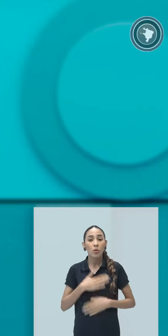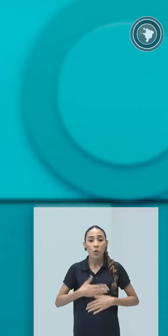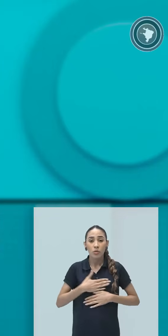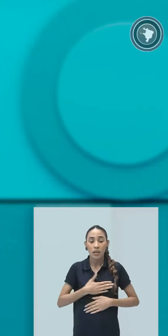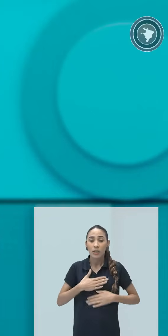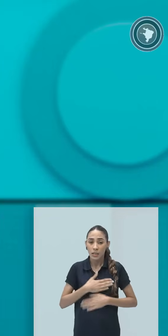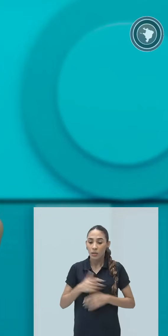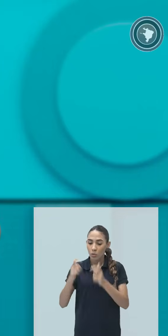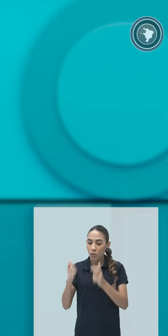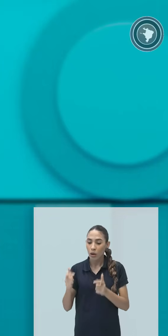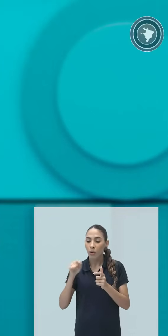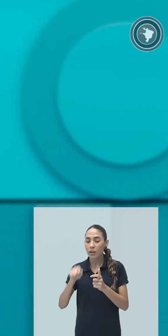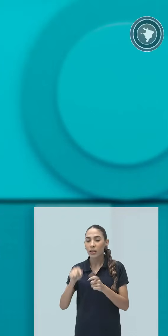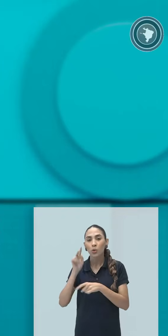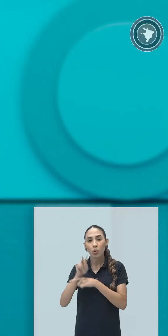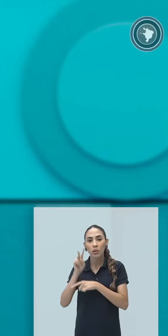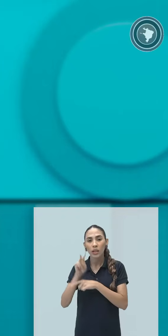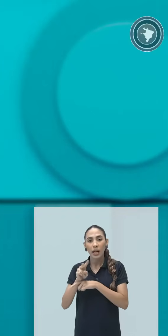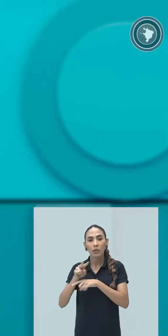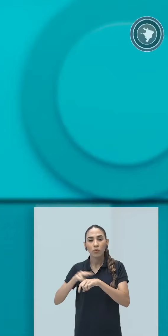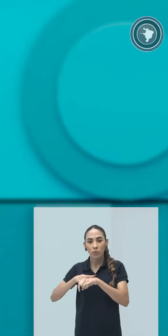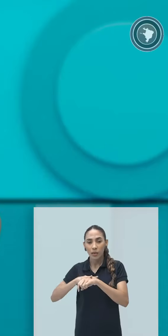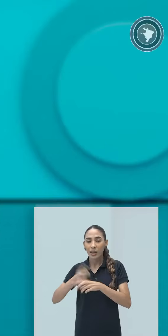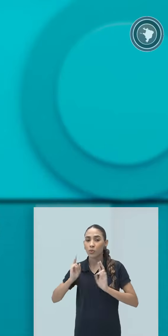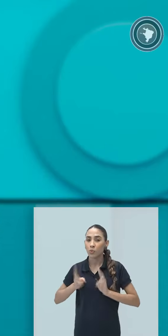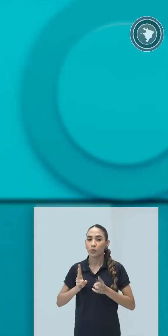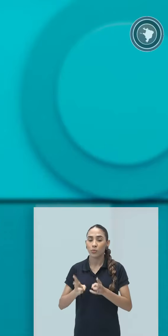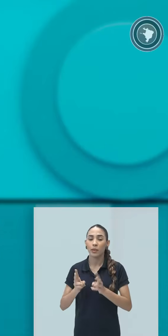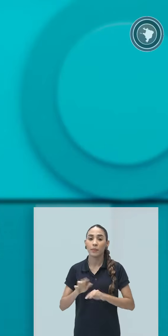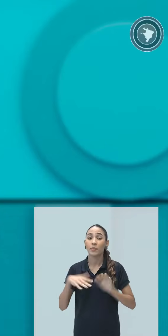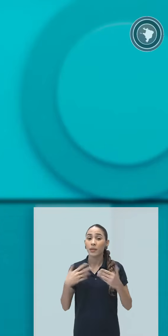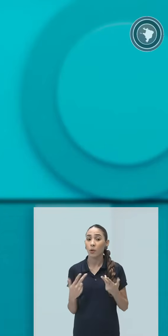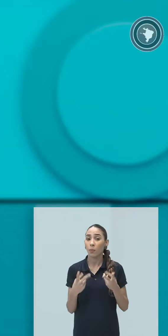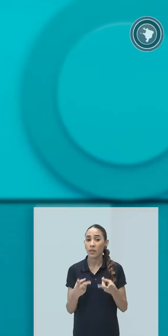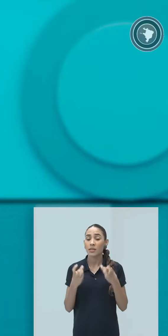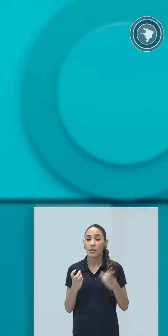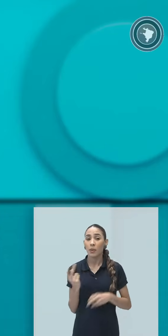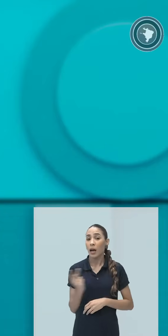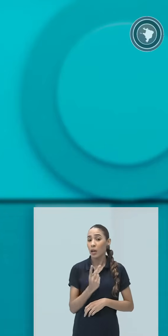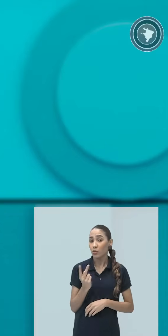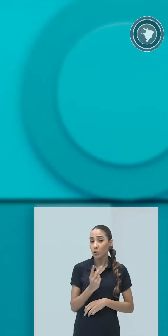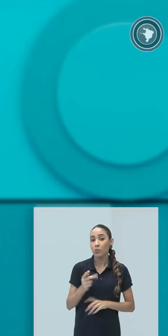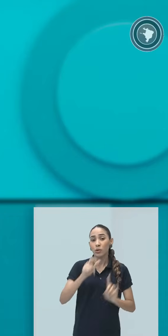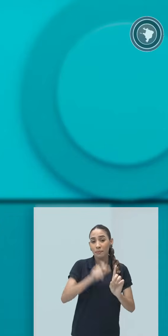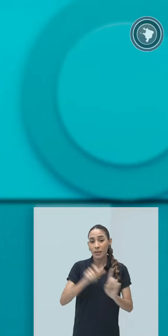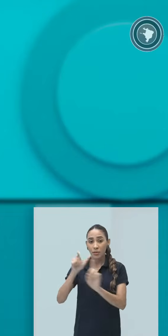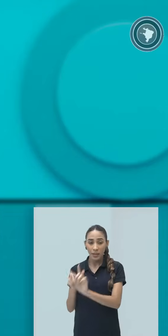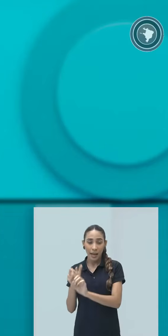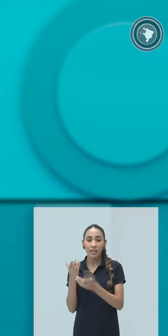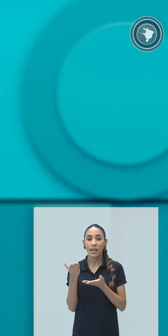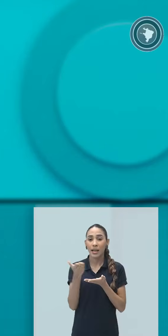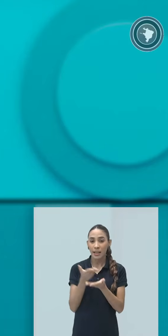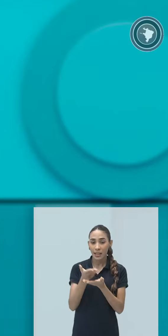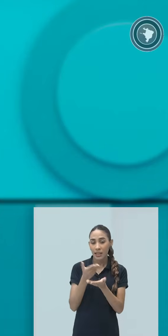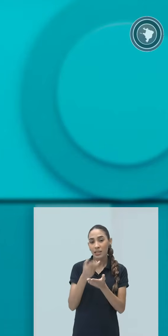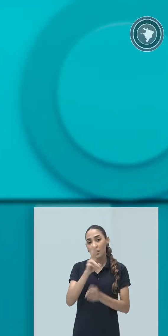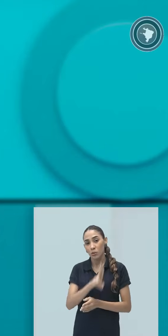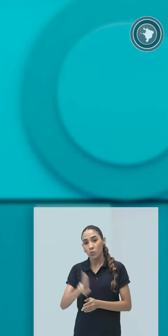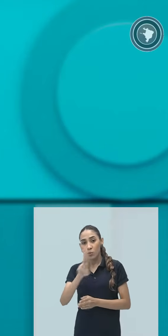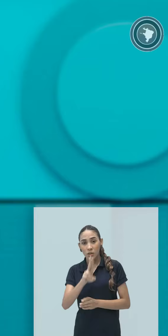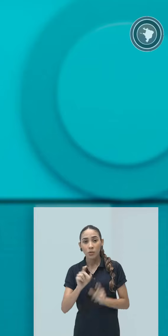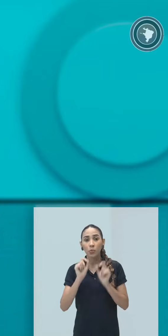local fosse preservado, aquela área verde. Ok? Então, percebo que as nossas personagens interagiram por meio